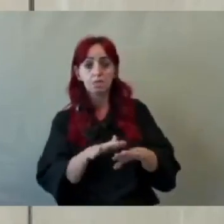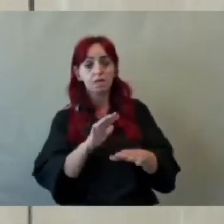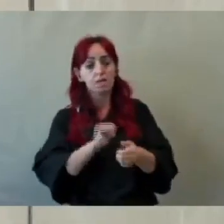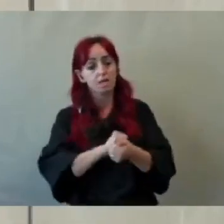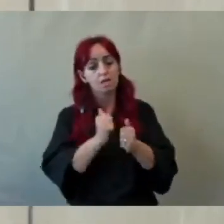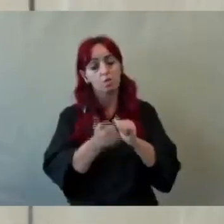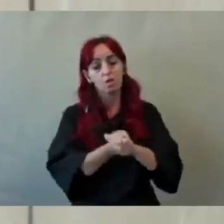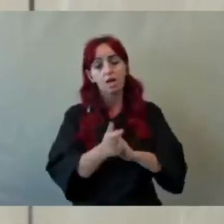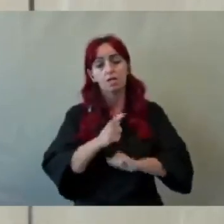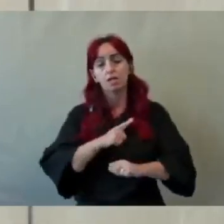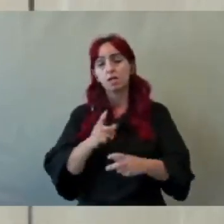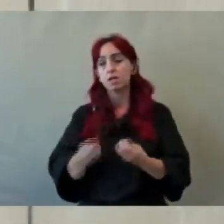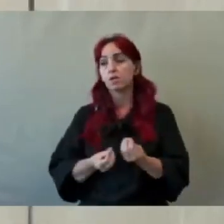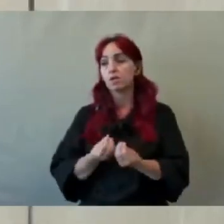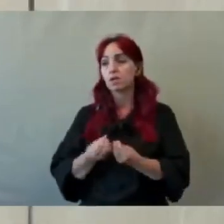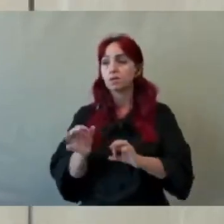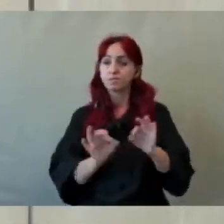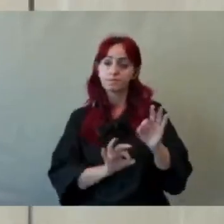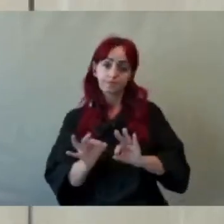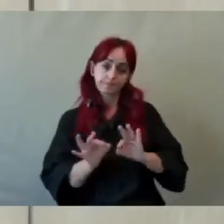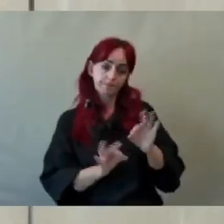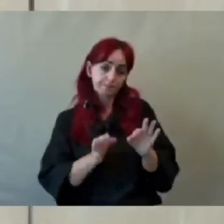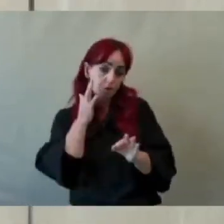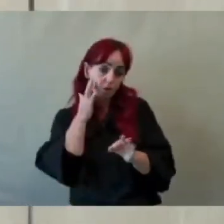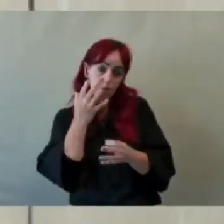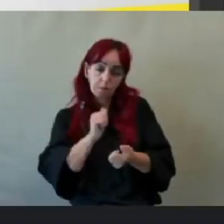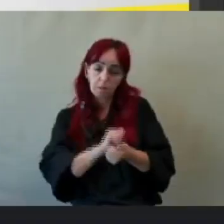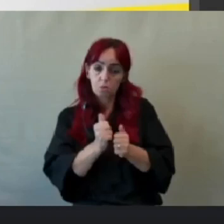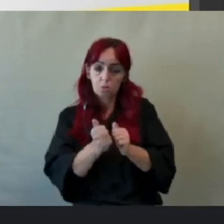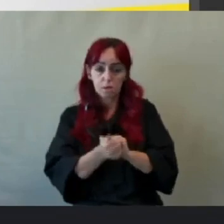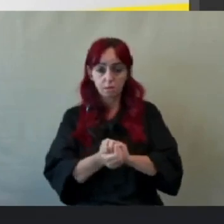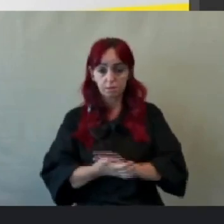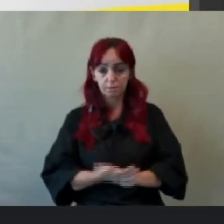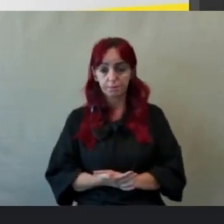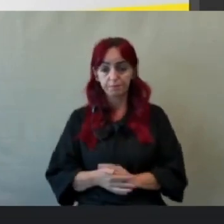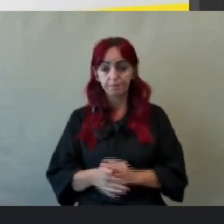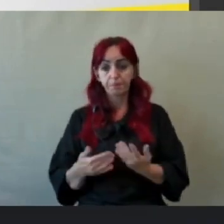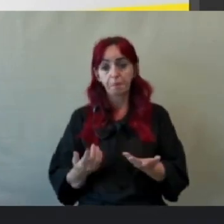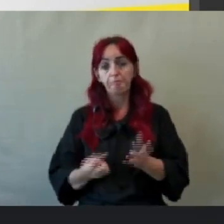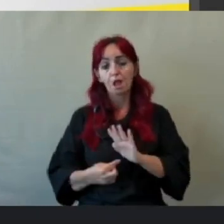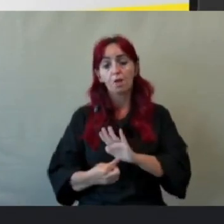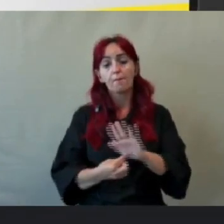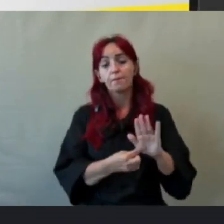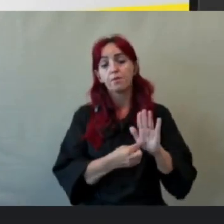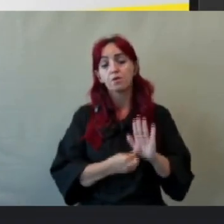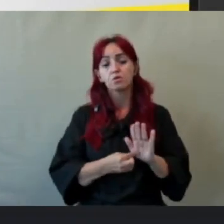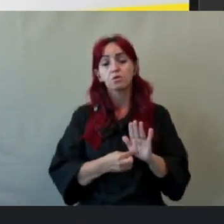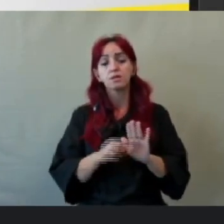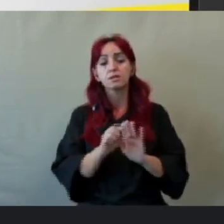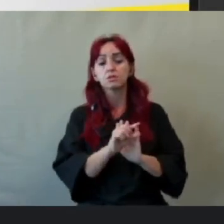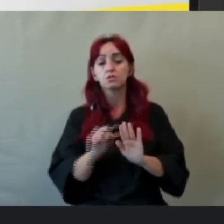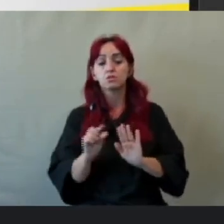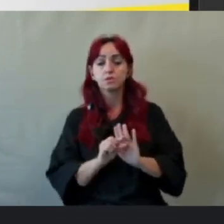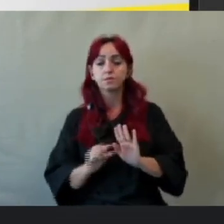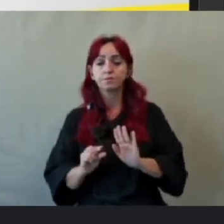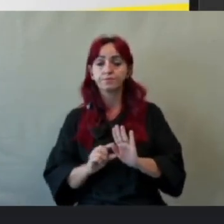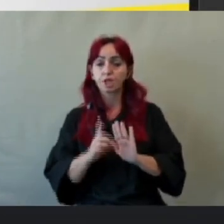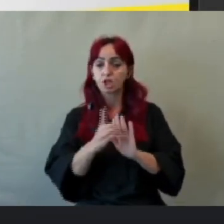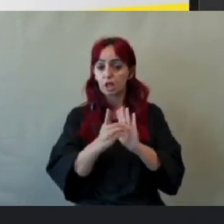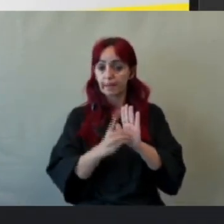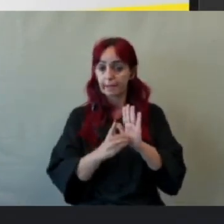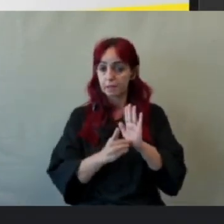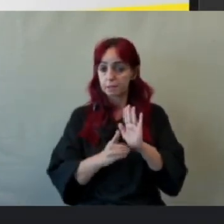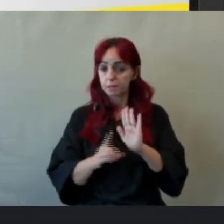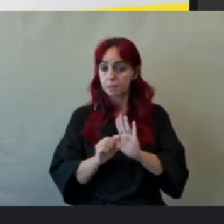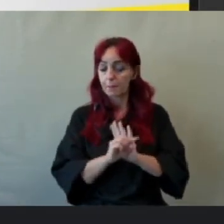que, ao nosso ver, não seria também o adequado. Então, a gente trouxe essas duas iniciativas justamente